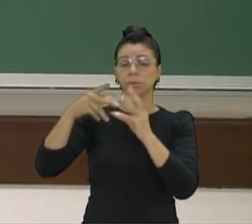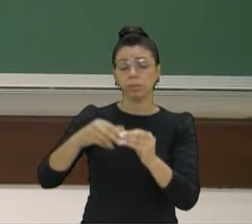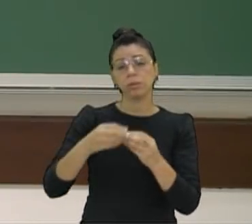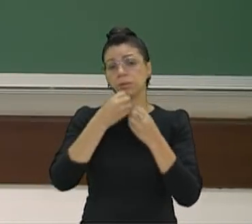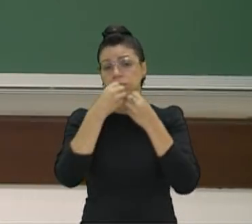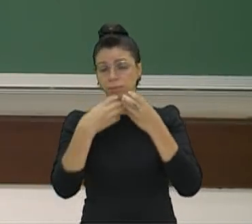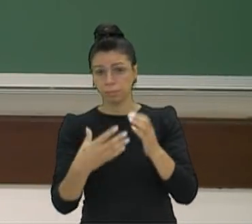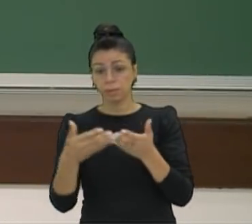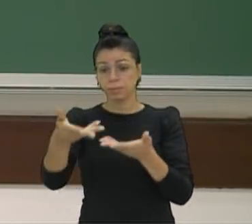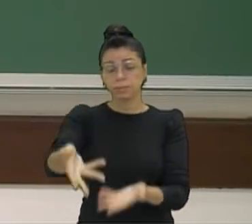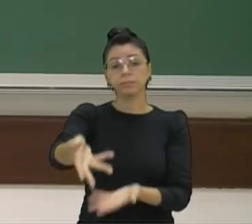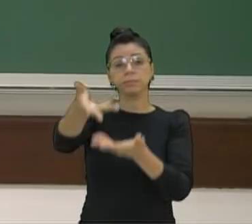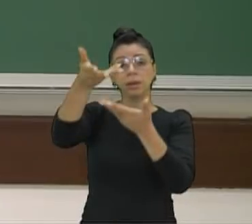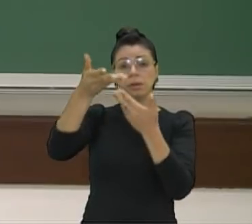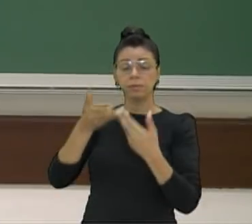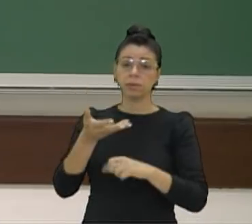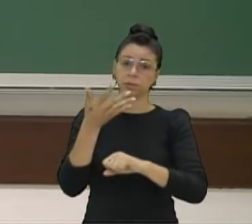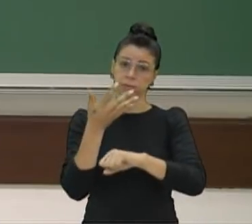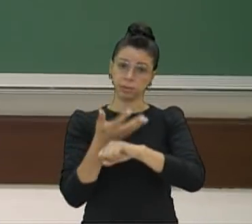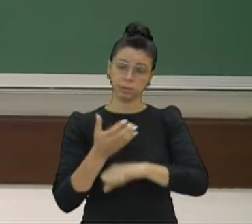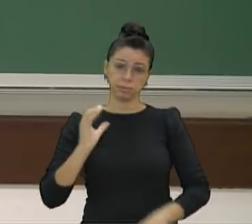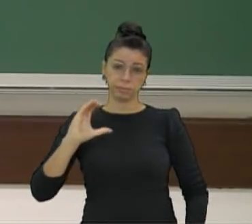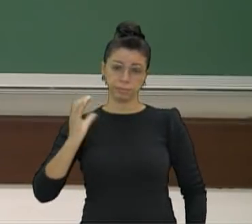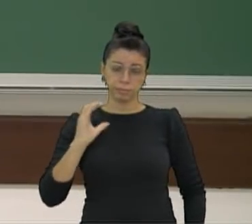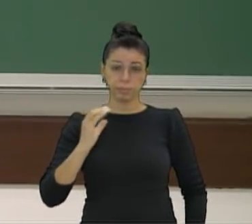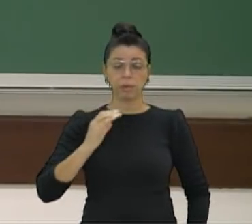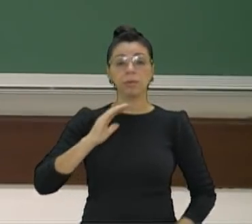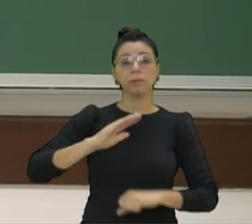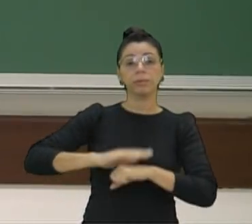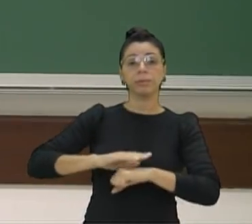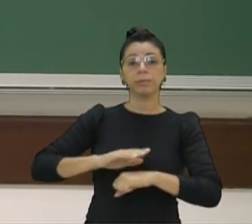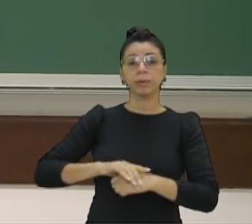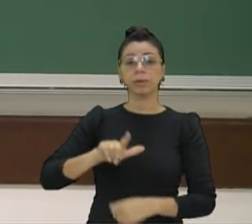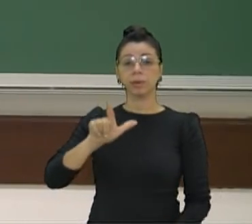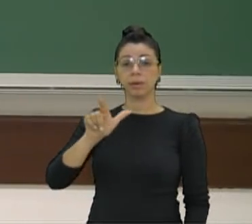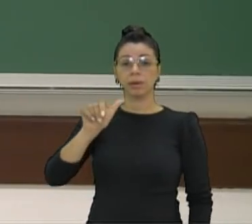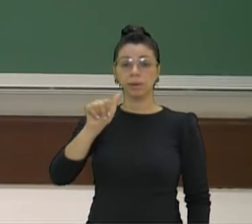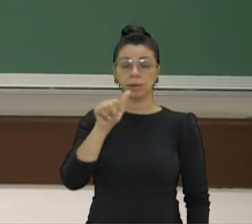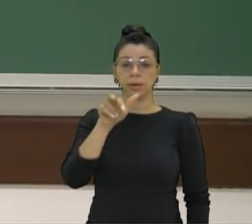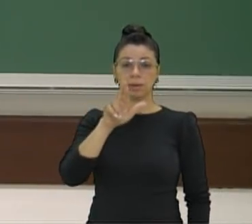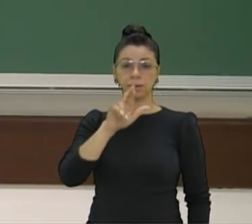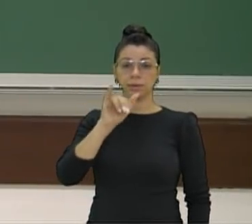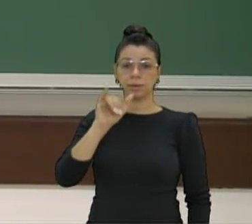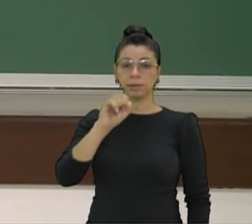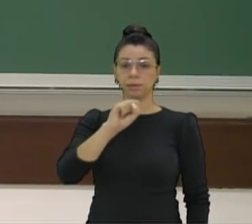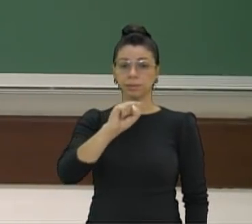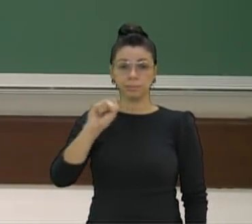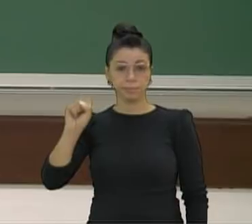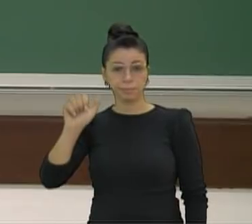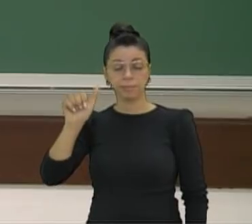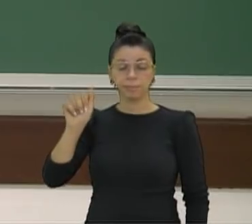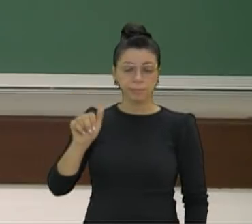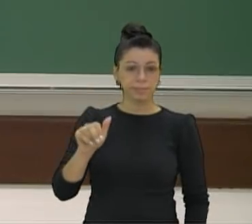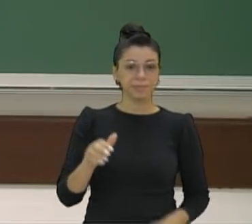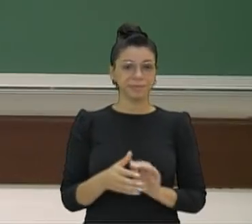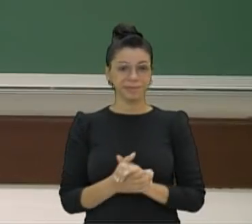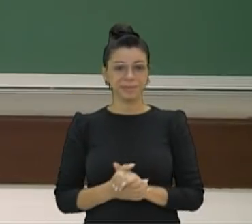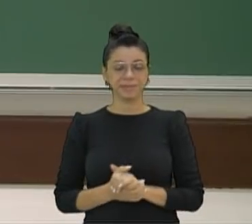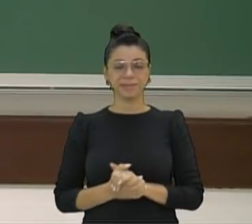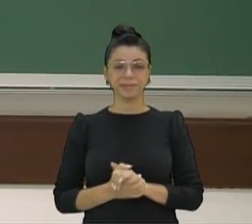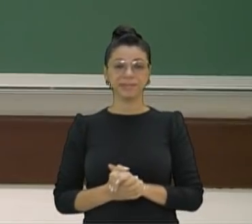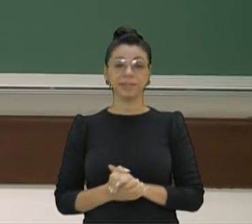bem-vindos a mais uma aula de ciências comigo, né, professora Larissa. Vocês já estão cansados de ouvir falar isso? Espero que não,